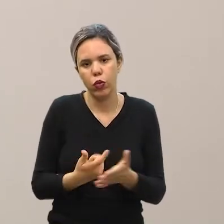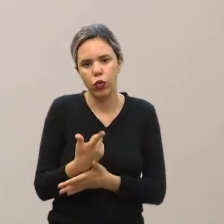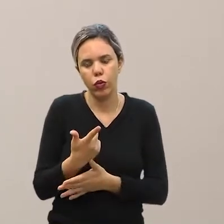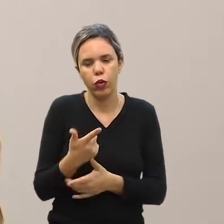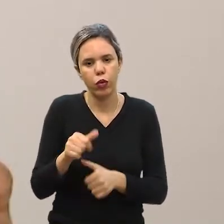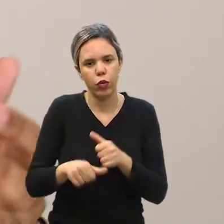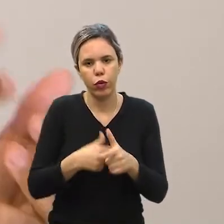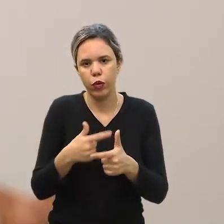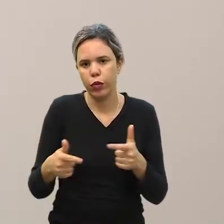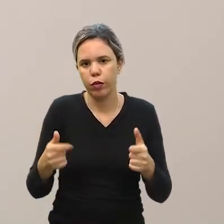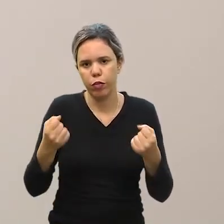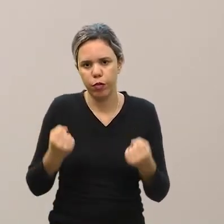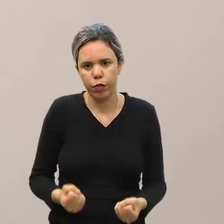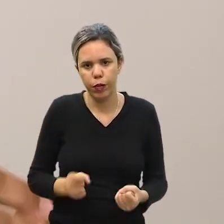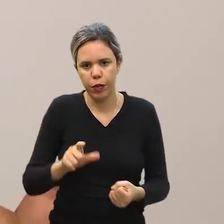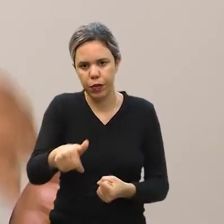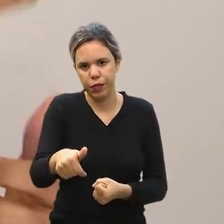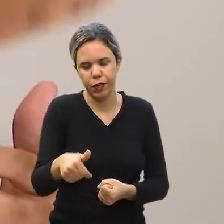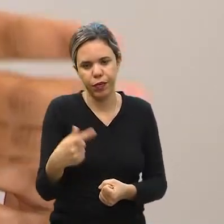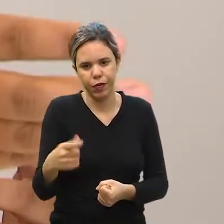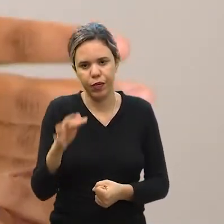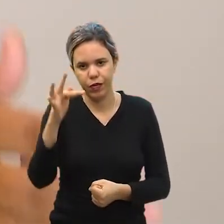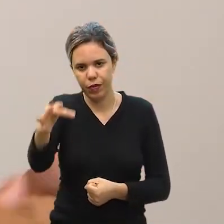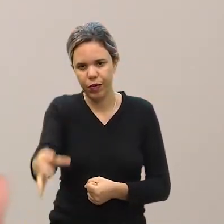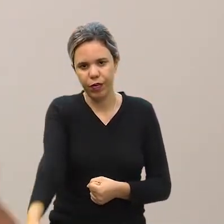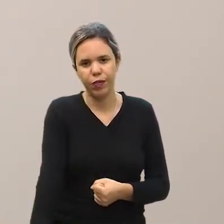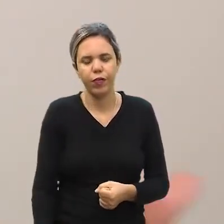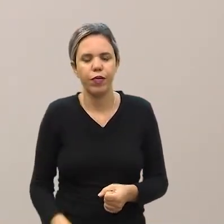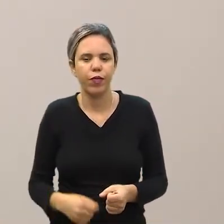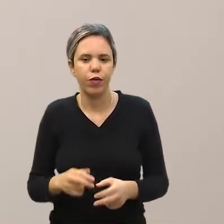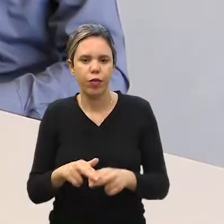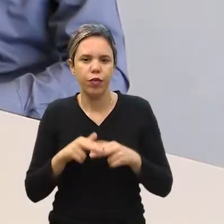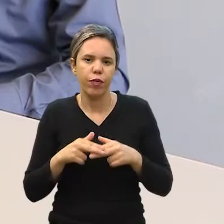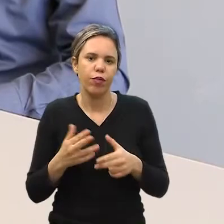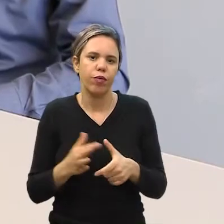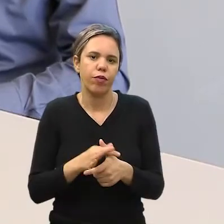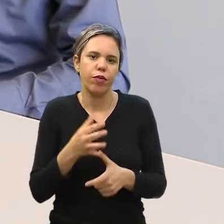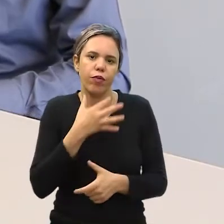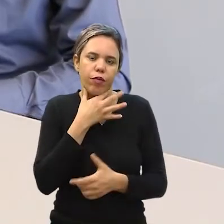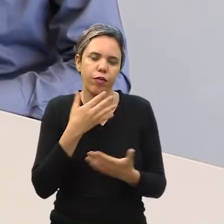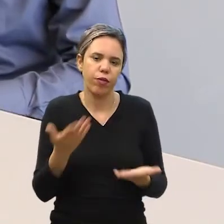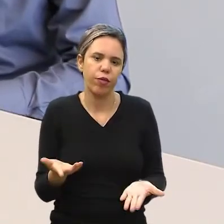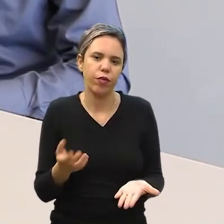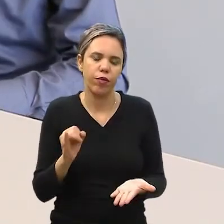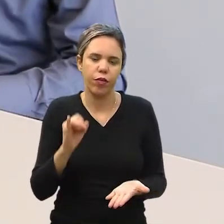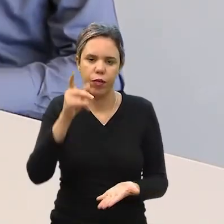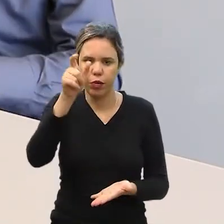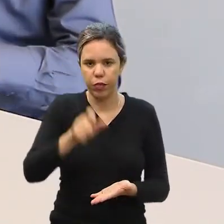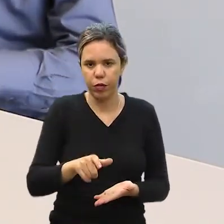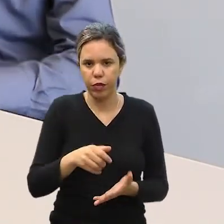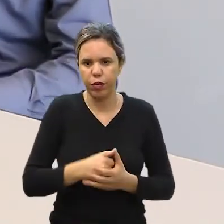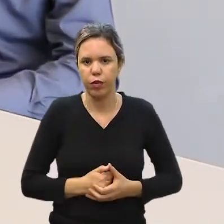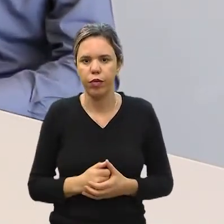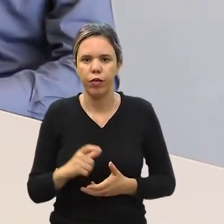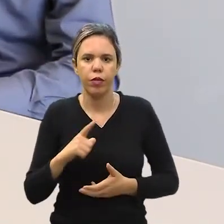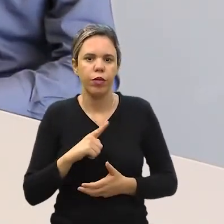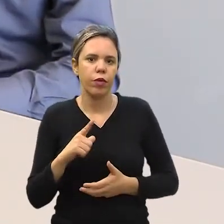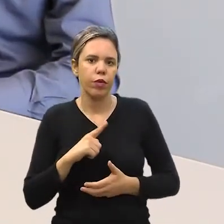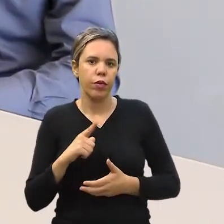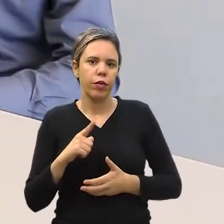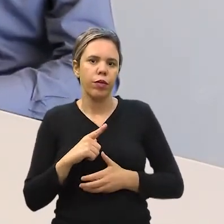não se torna um peso no seu futuro próximo devido a algum imprevisto. Se a pessoa